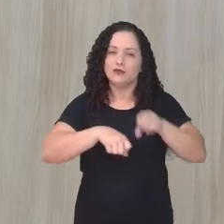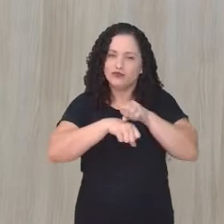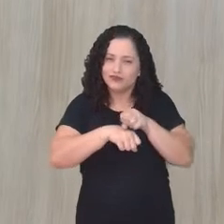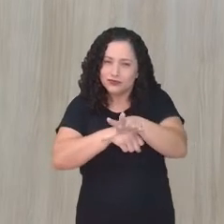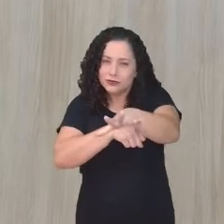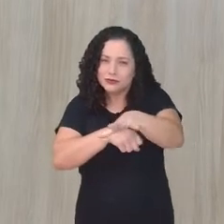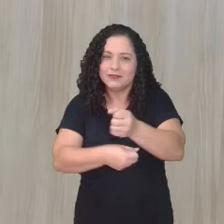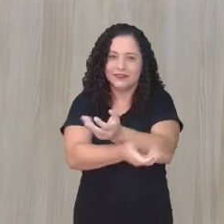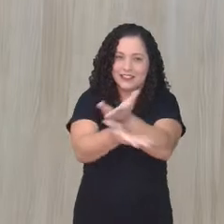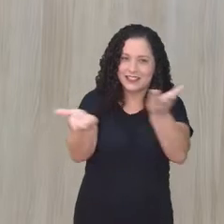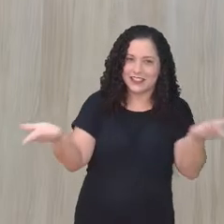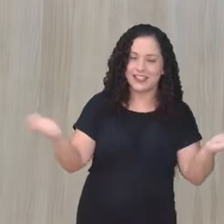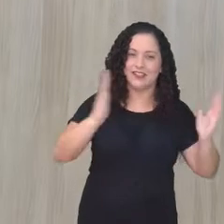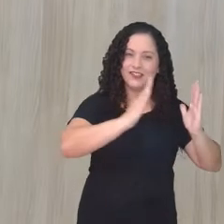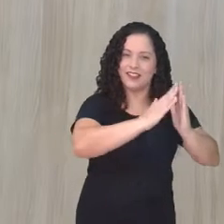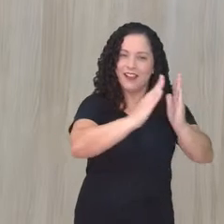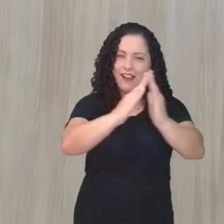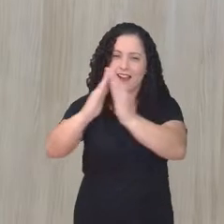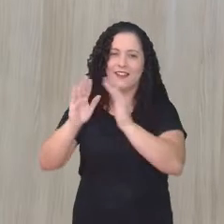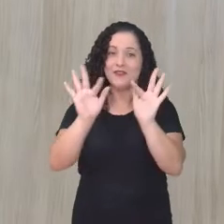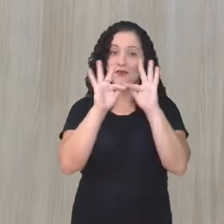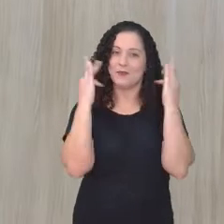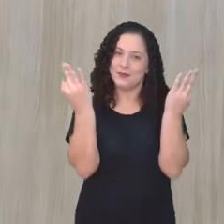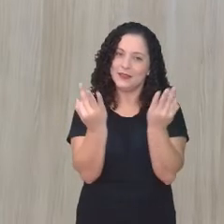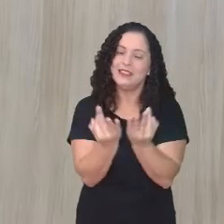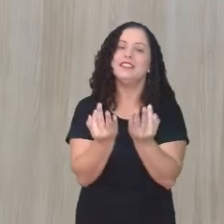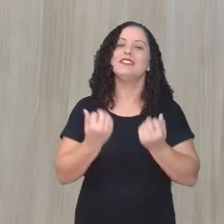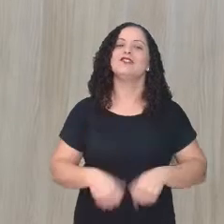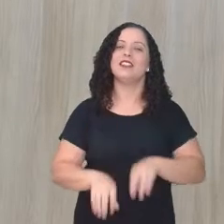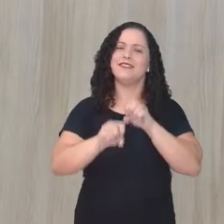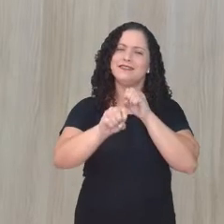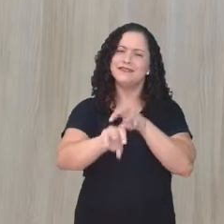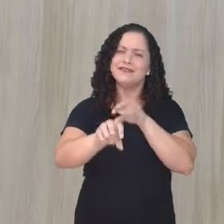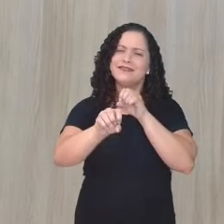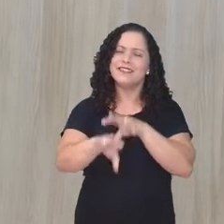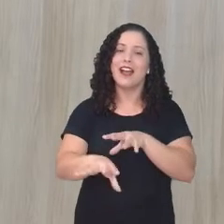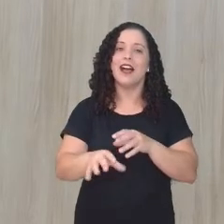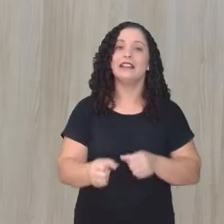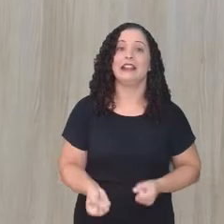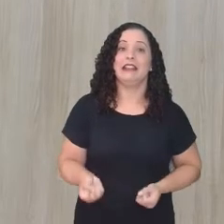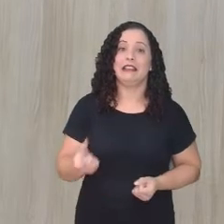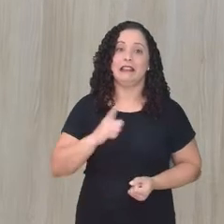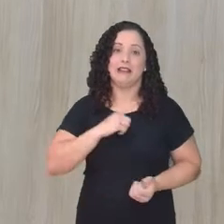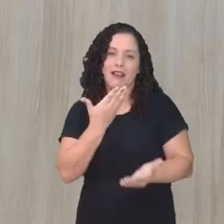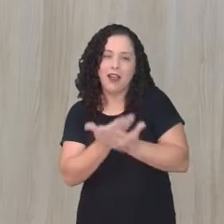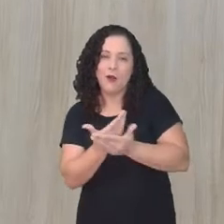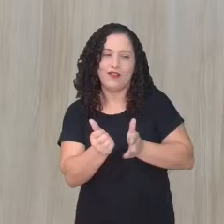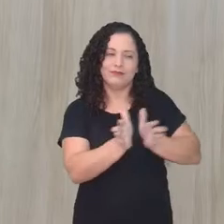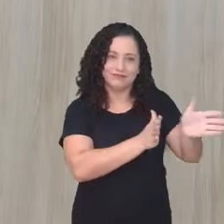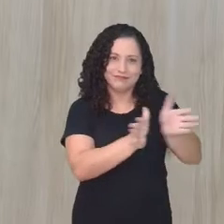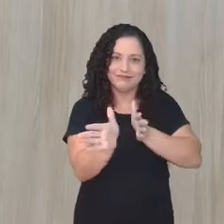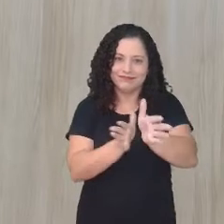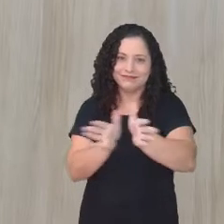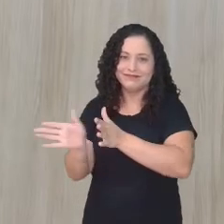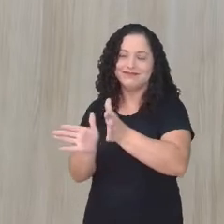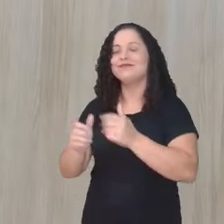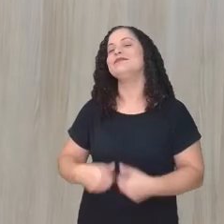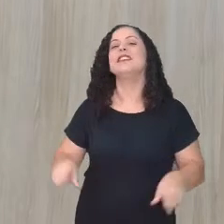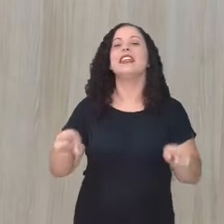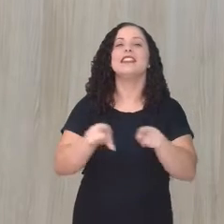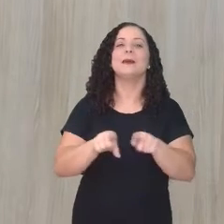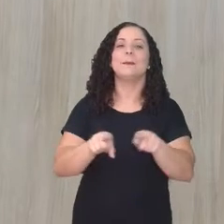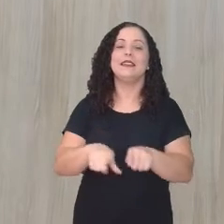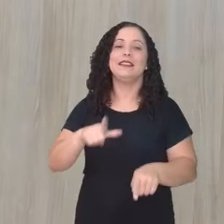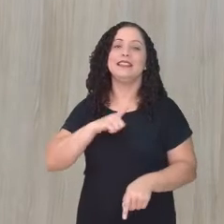nossos alunos, transmitindo uma aula que é acessível para todos. Tenho comigo também